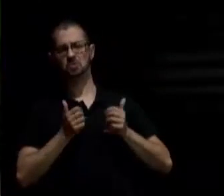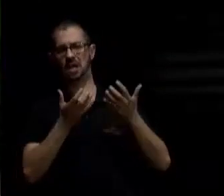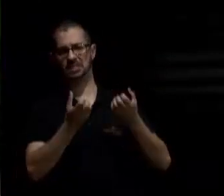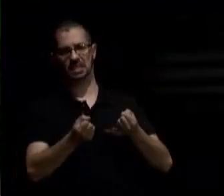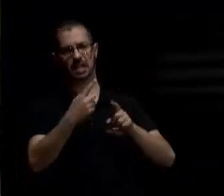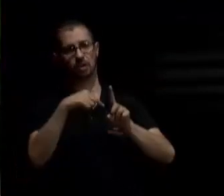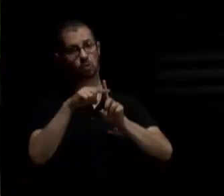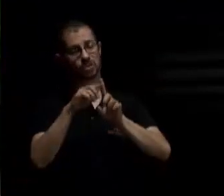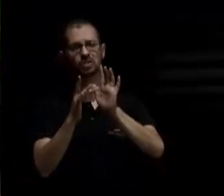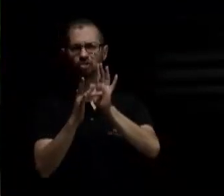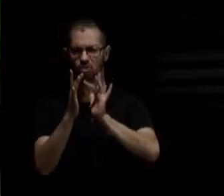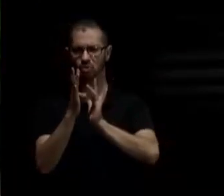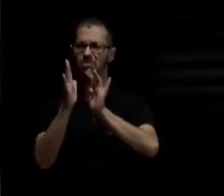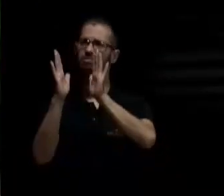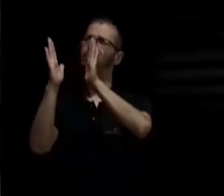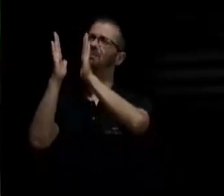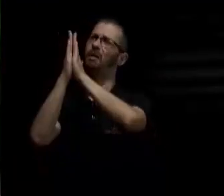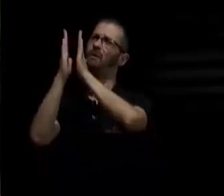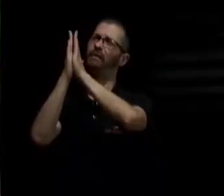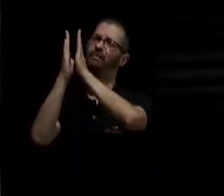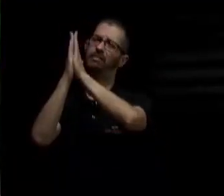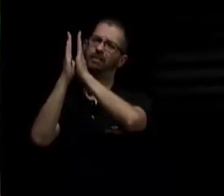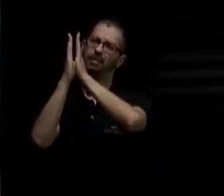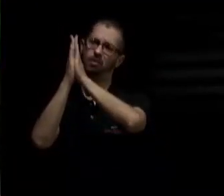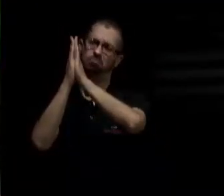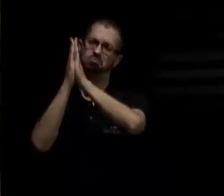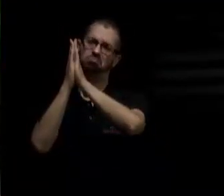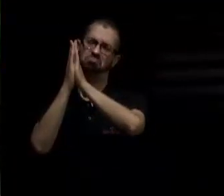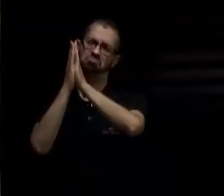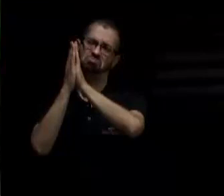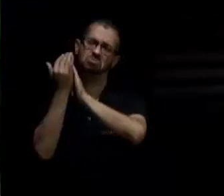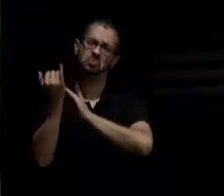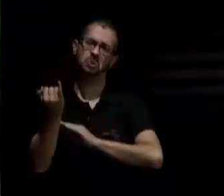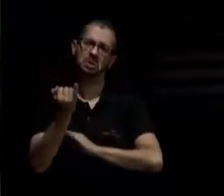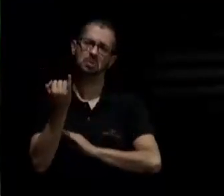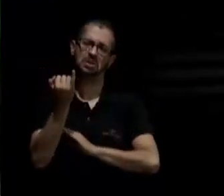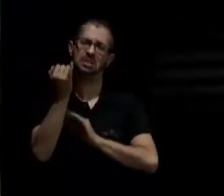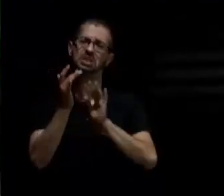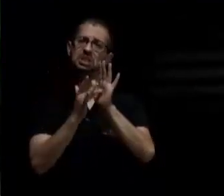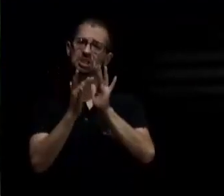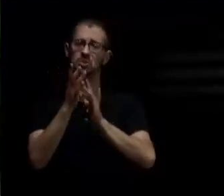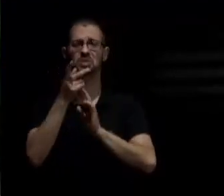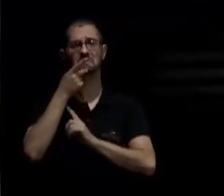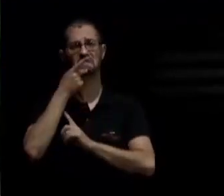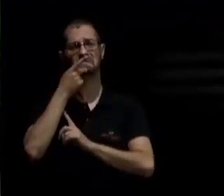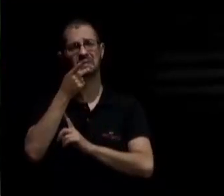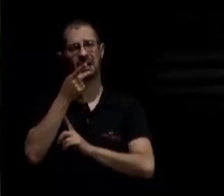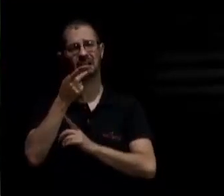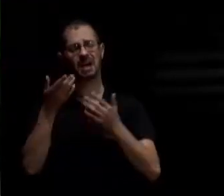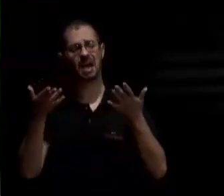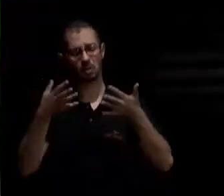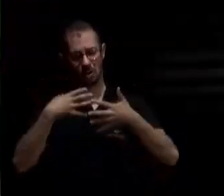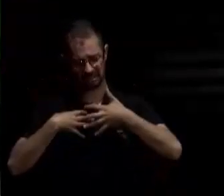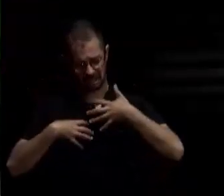faz uma oração muito interessante. Ele diz: agora está angustiada a